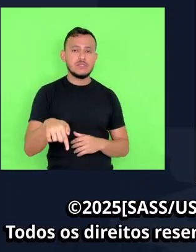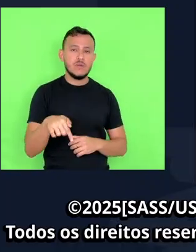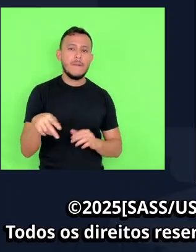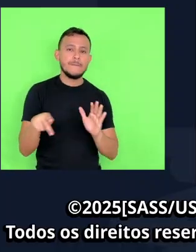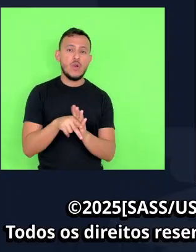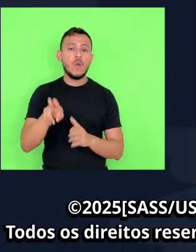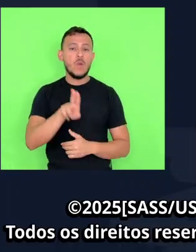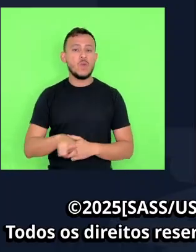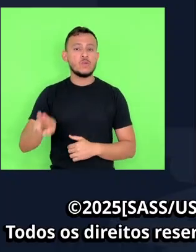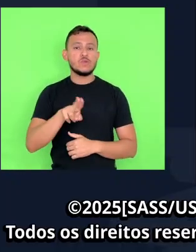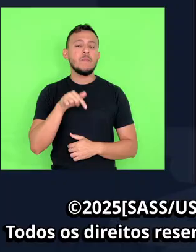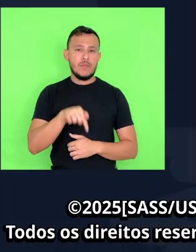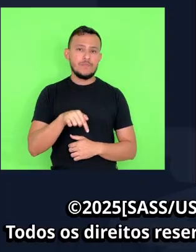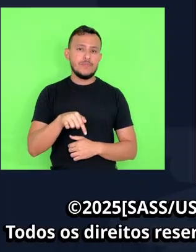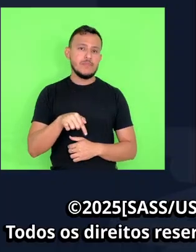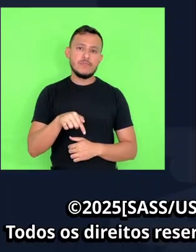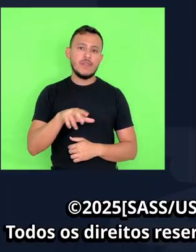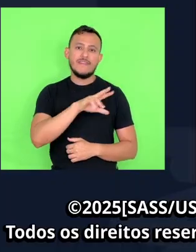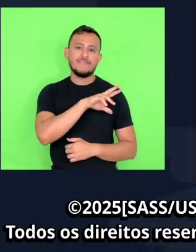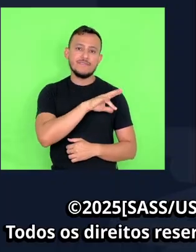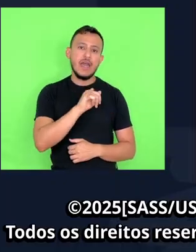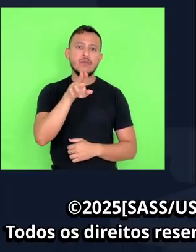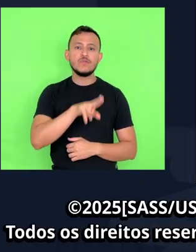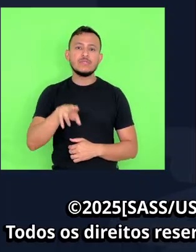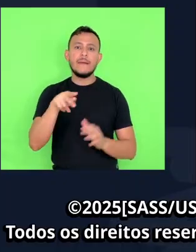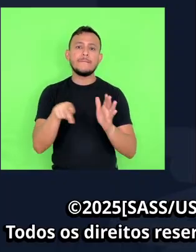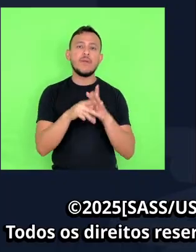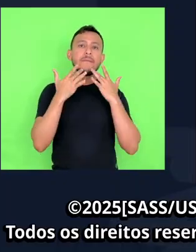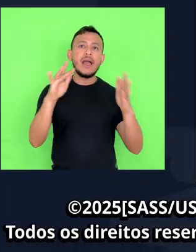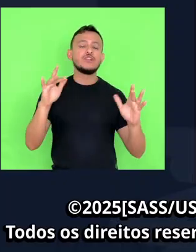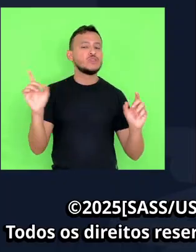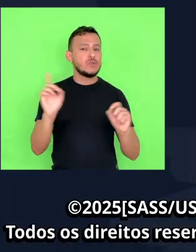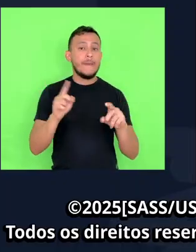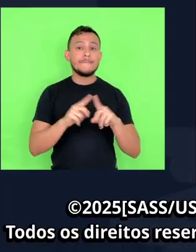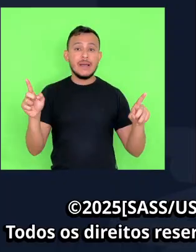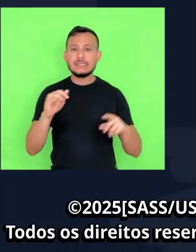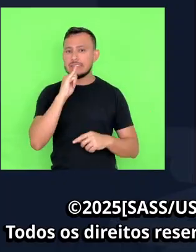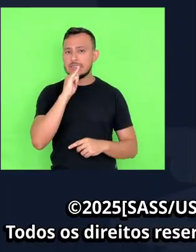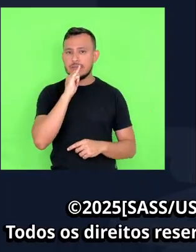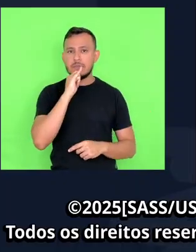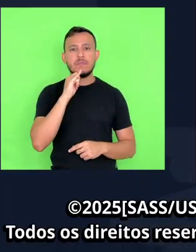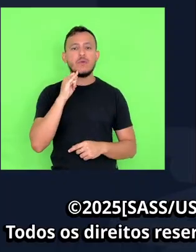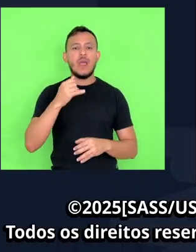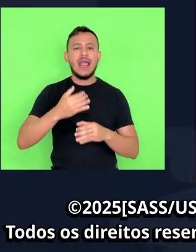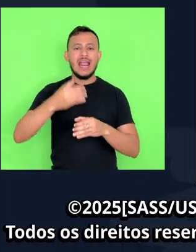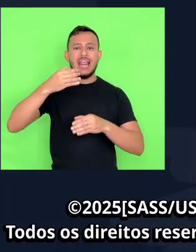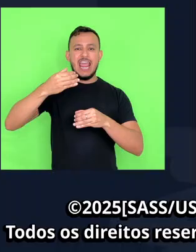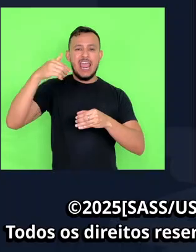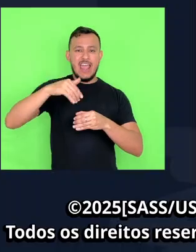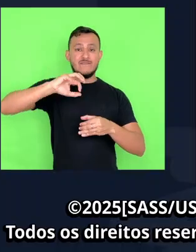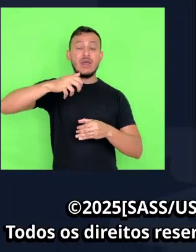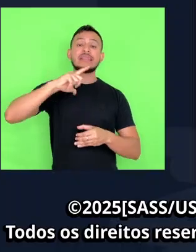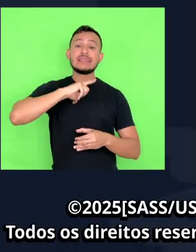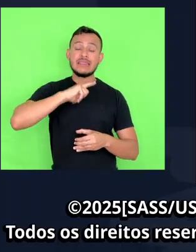o consumo não deliberado, ninguém vai consumir microplástico porque quer, mas quando eu bebo água de uma garrafinha plástica,